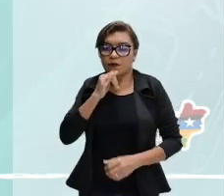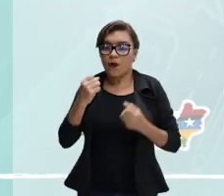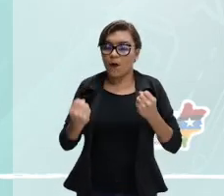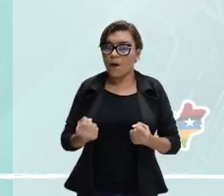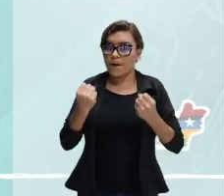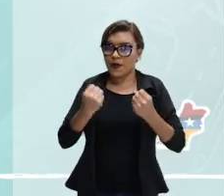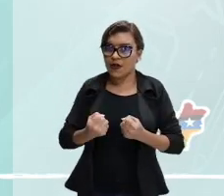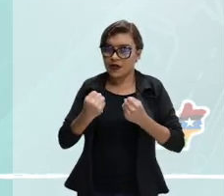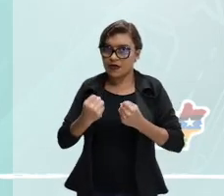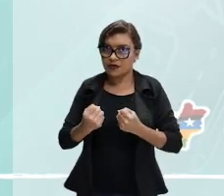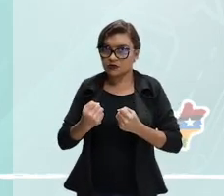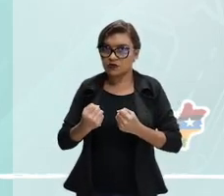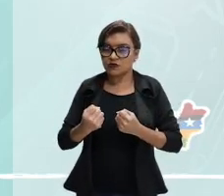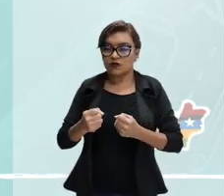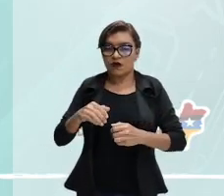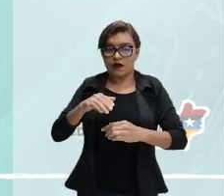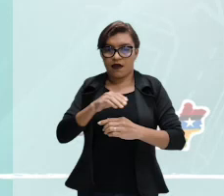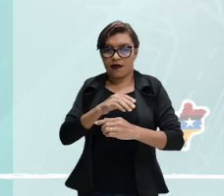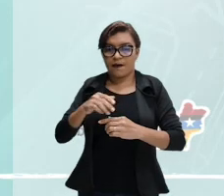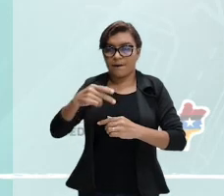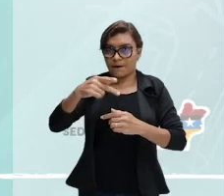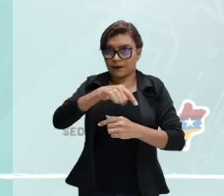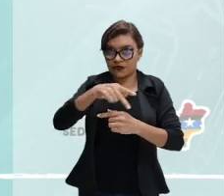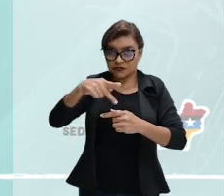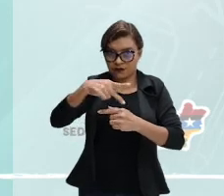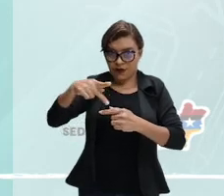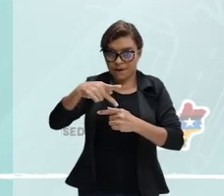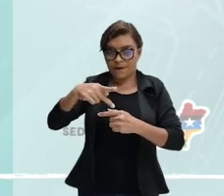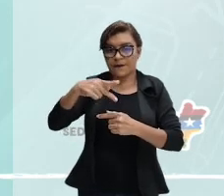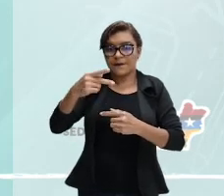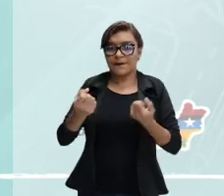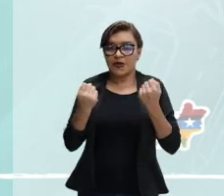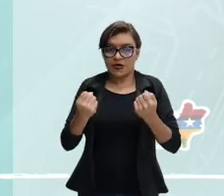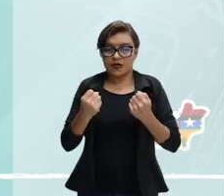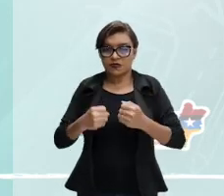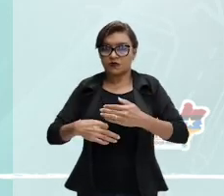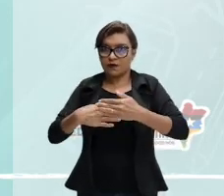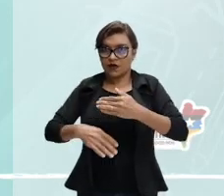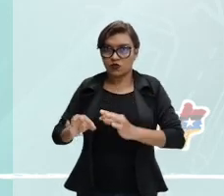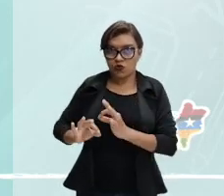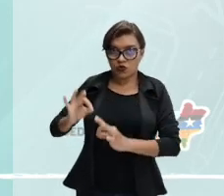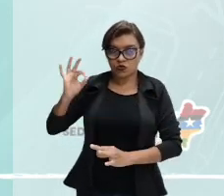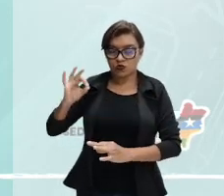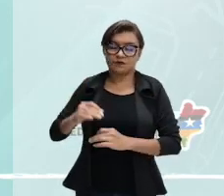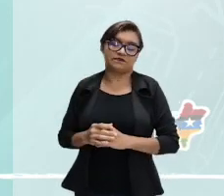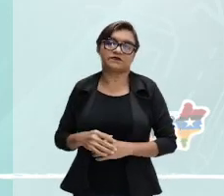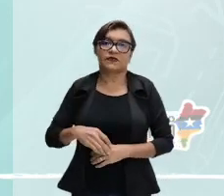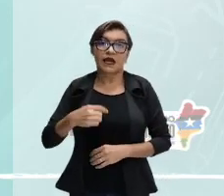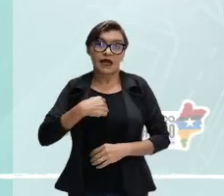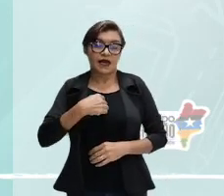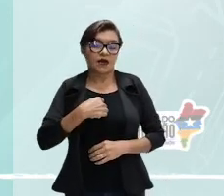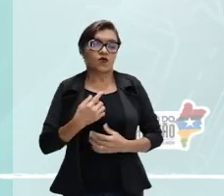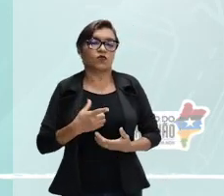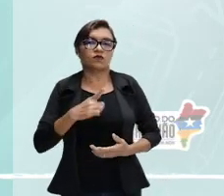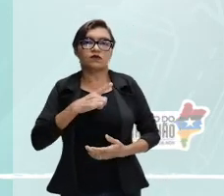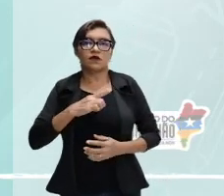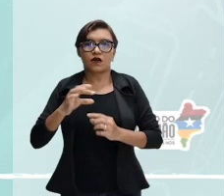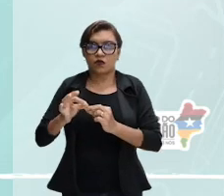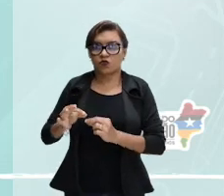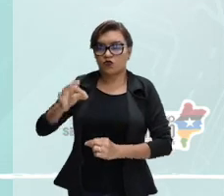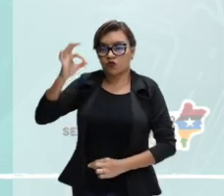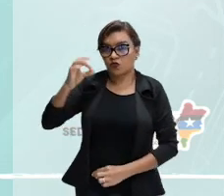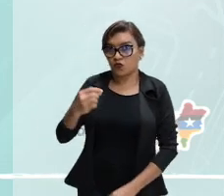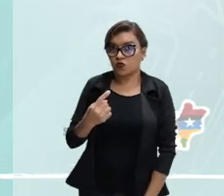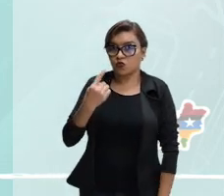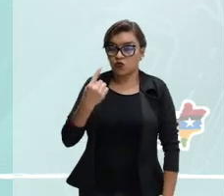quadrado. Então, vamos lá. Eu tenho 1,77 de altura. Eu vou calcular lá 1,77 ao quadrado,